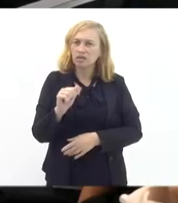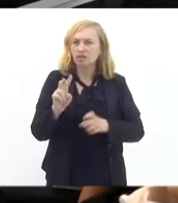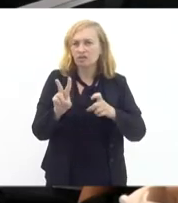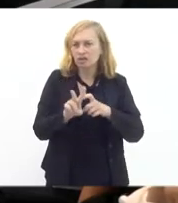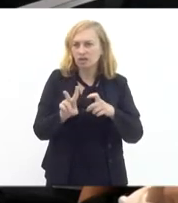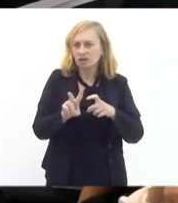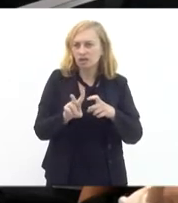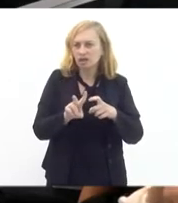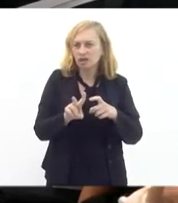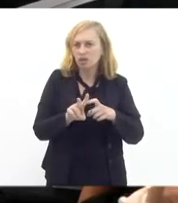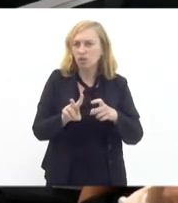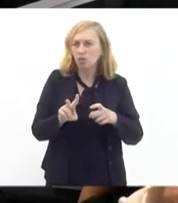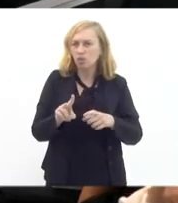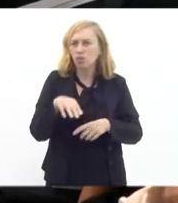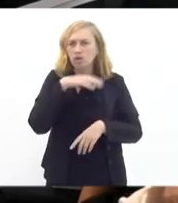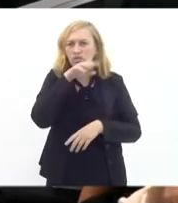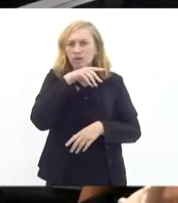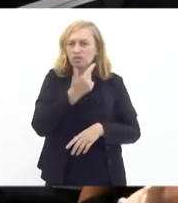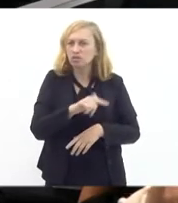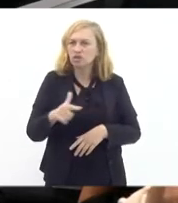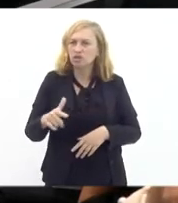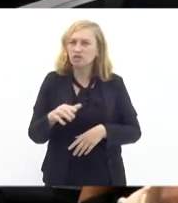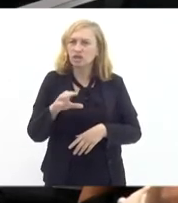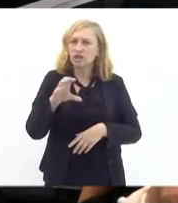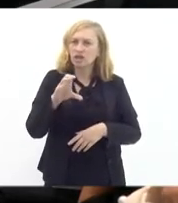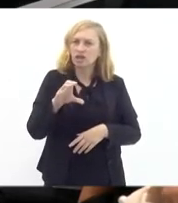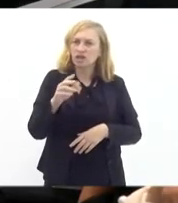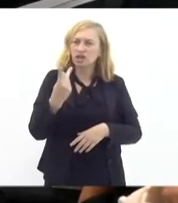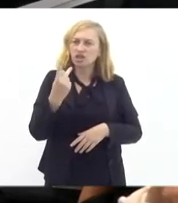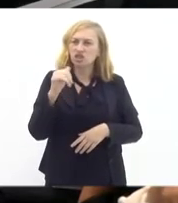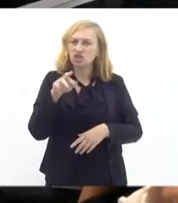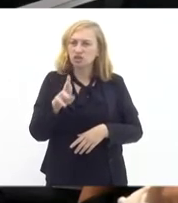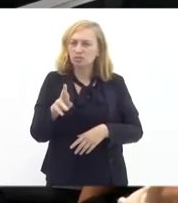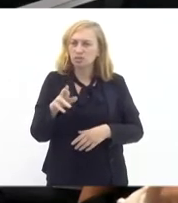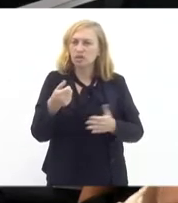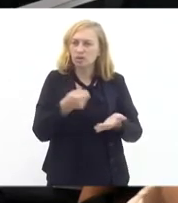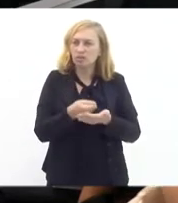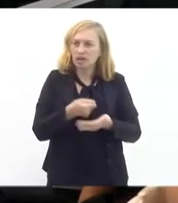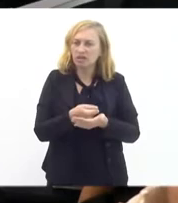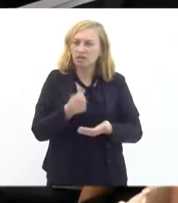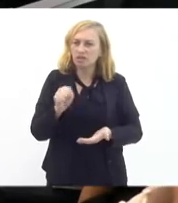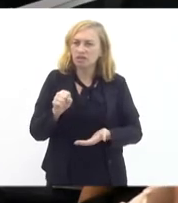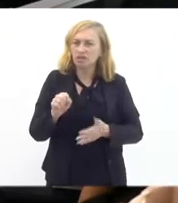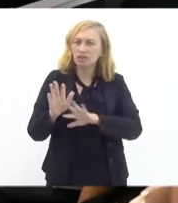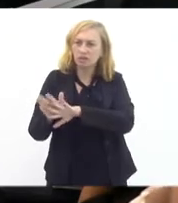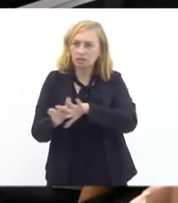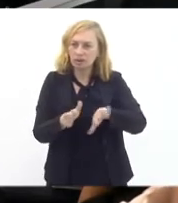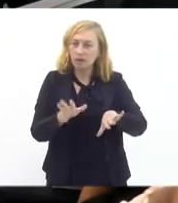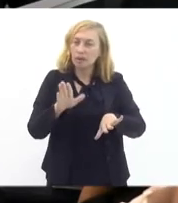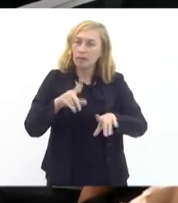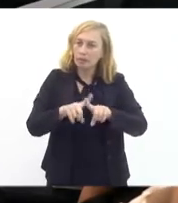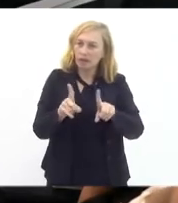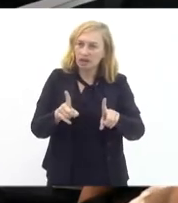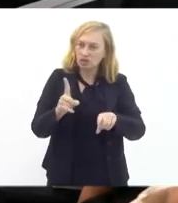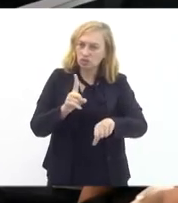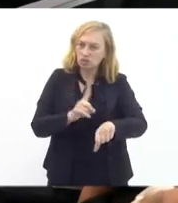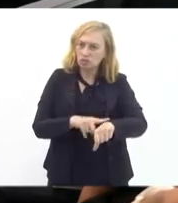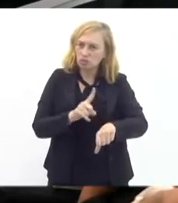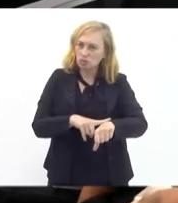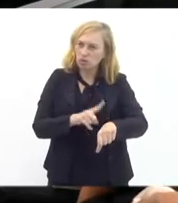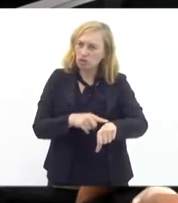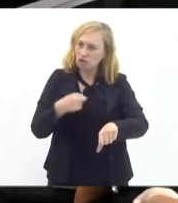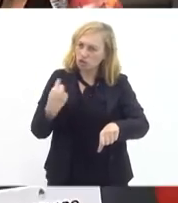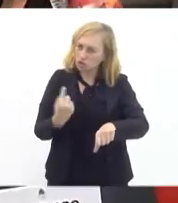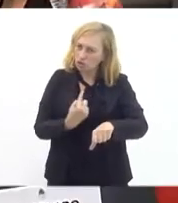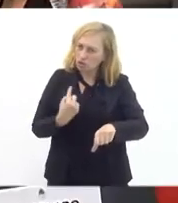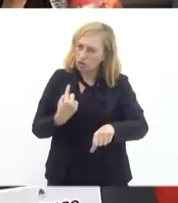e o animal não tiver o chip, obrigatoriamente mas, aquela deputado, clínica deve chipar. A partir do momento que a gente chipa, com aquele dono que entregou mas o animal. Mas a partir do